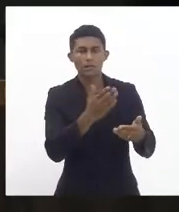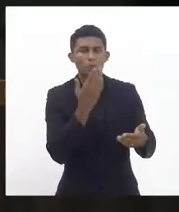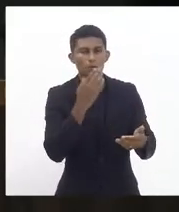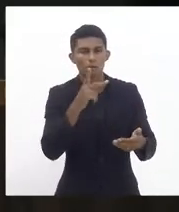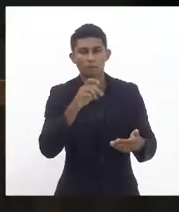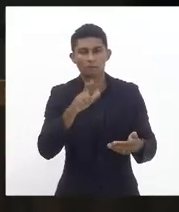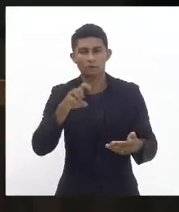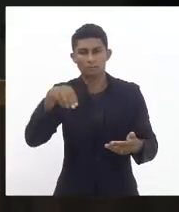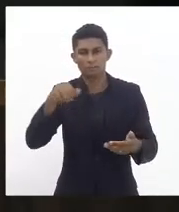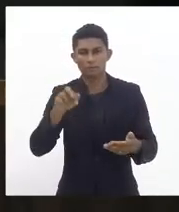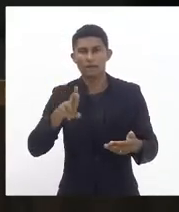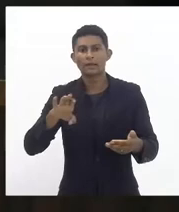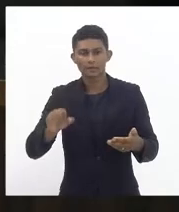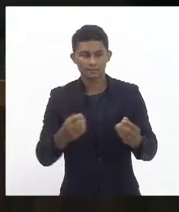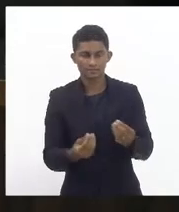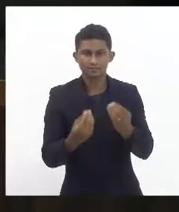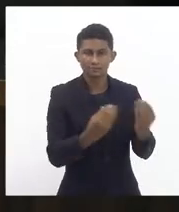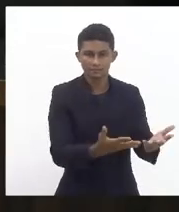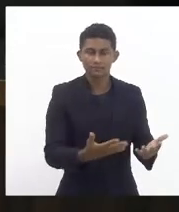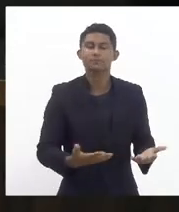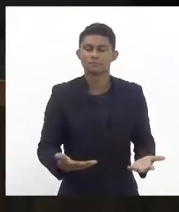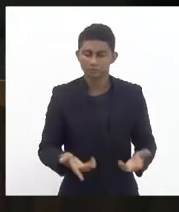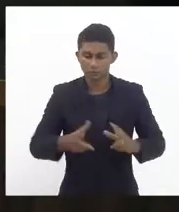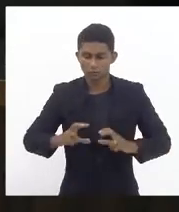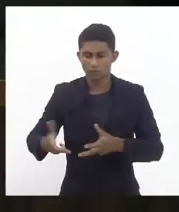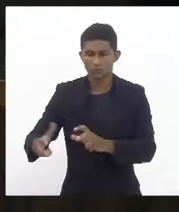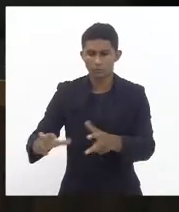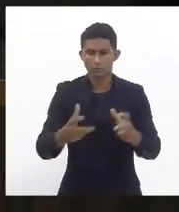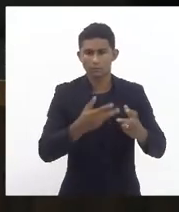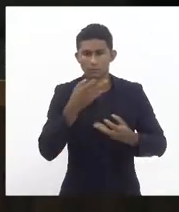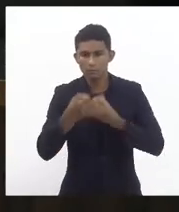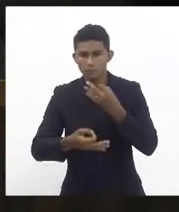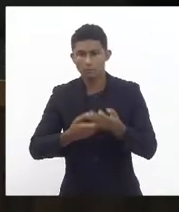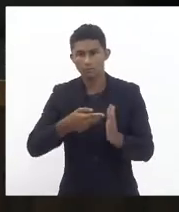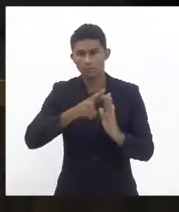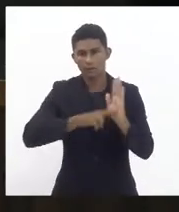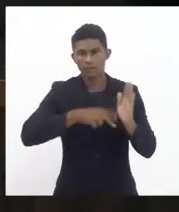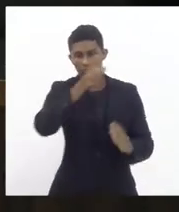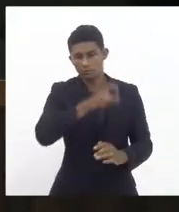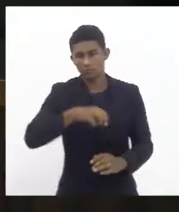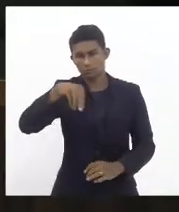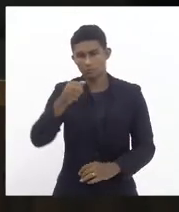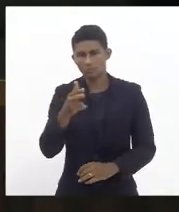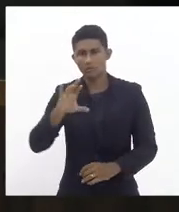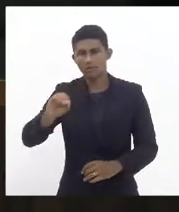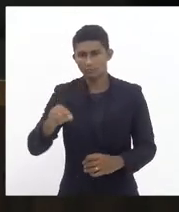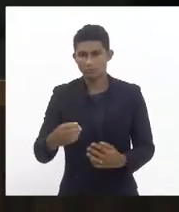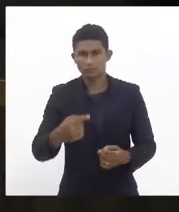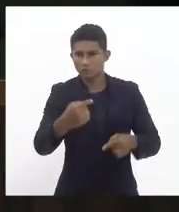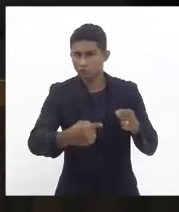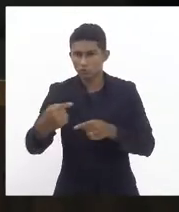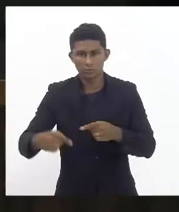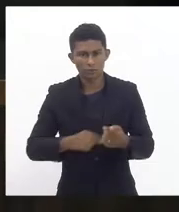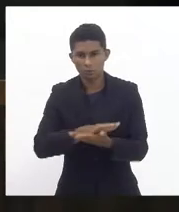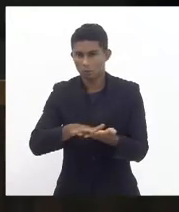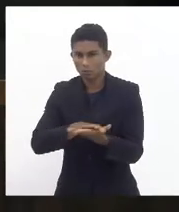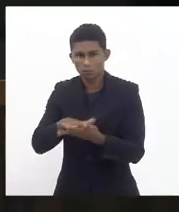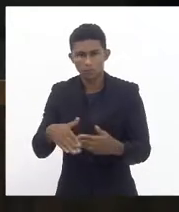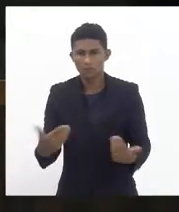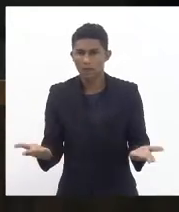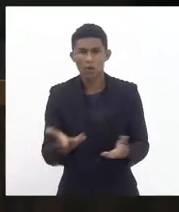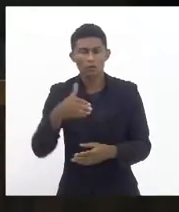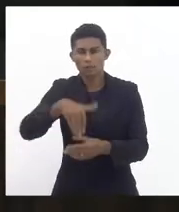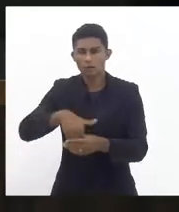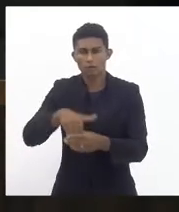Redonda parecer da comissão de normas internas e proposições externas favorável relator deputado mas canela em excursão não havendo Quem Queira discutir se a destruição